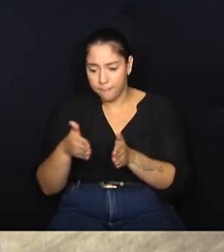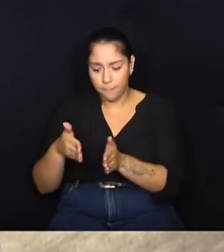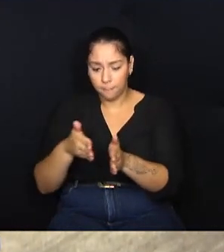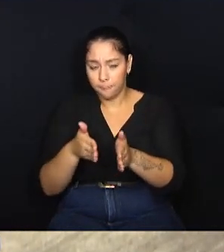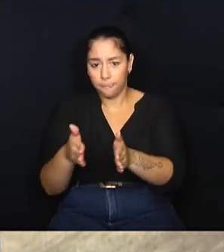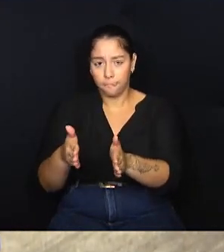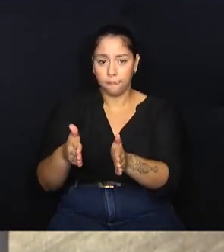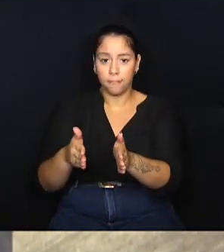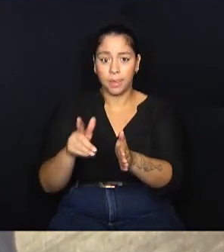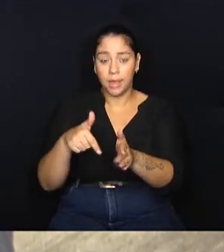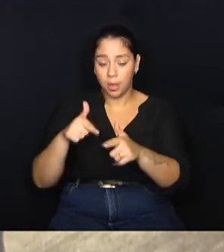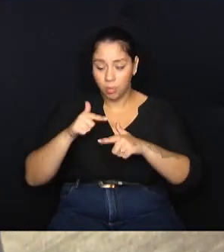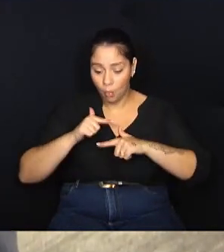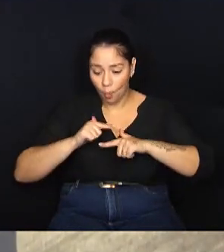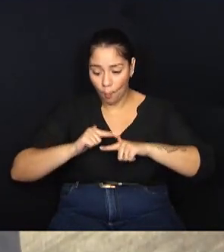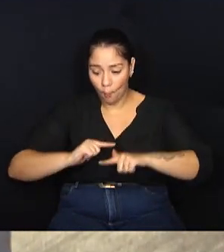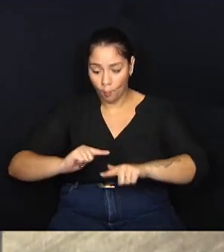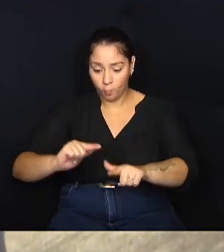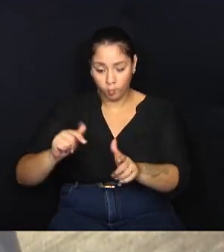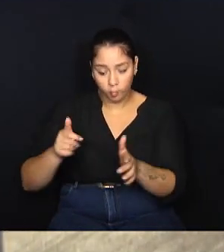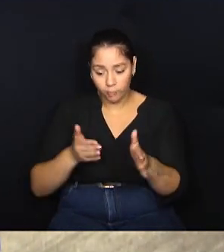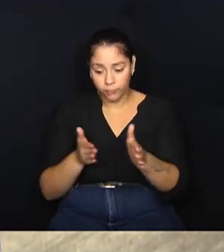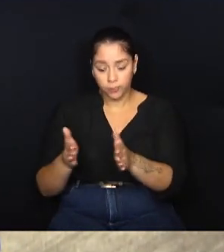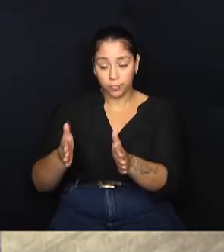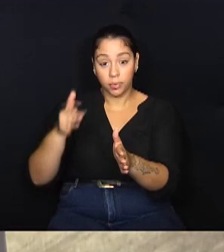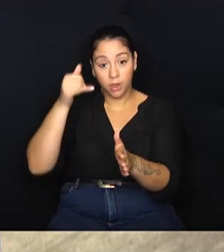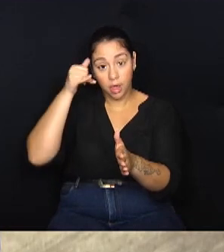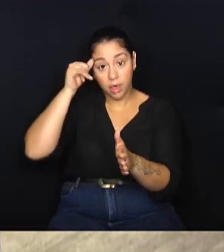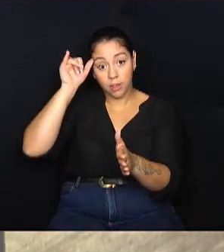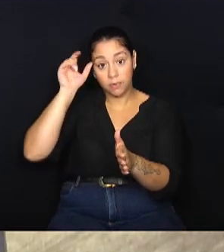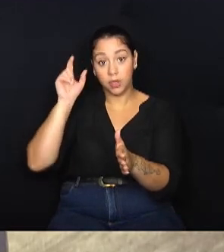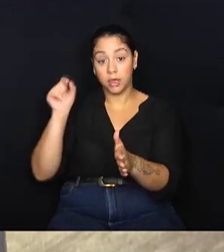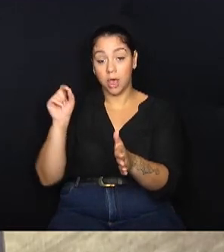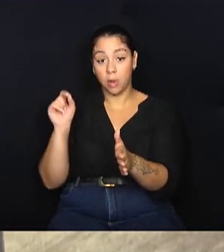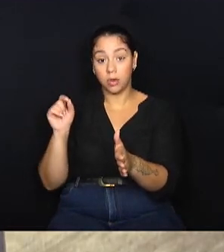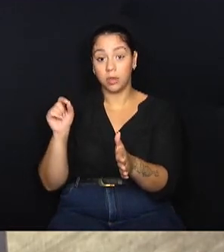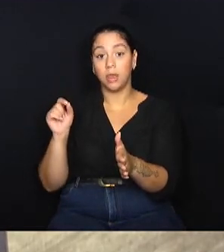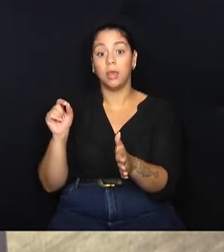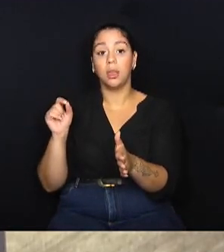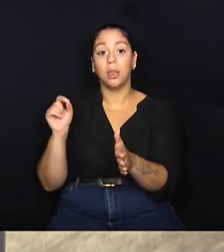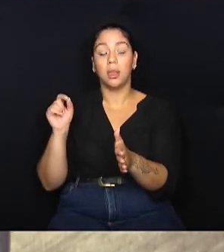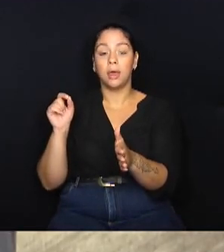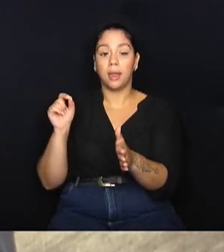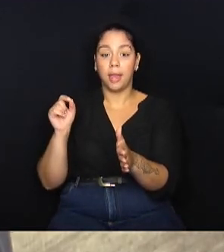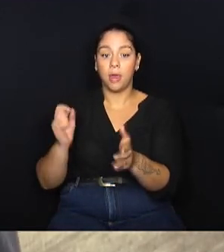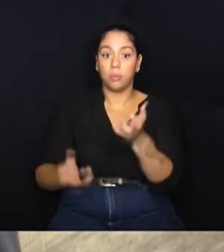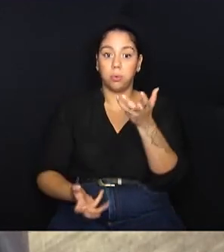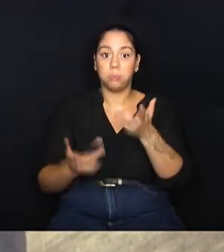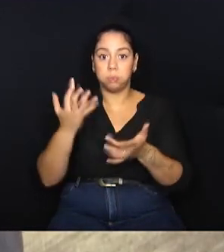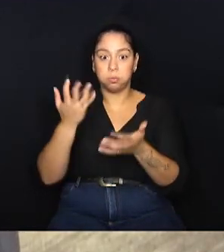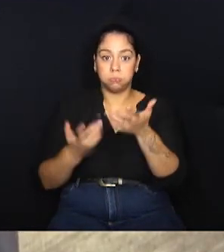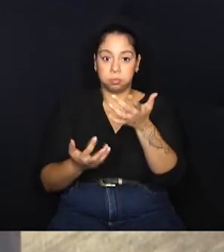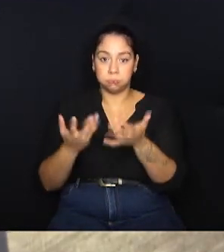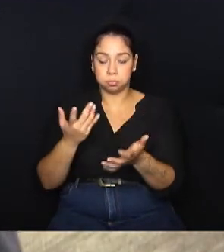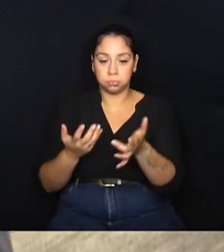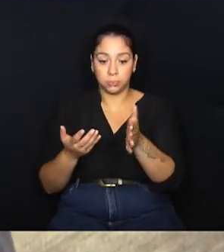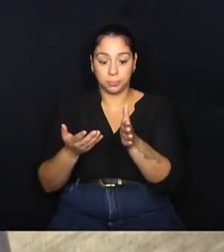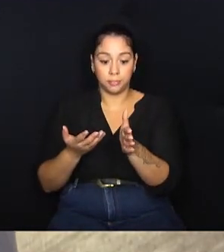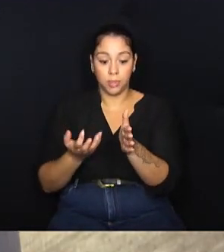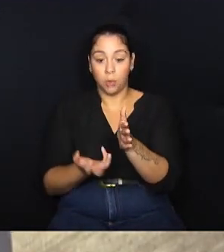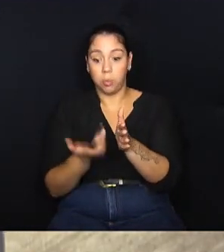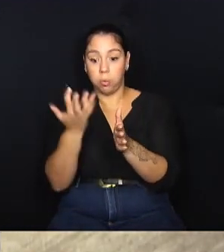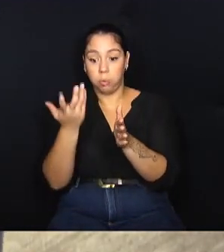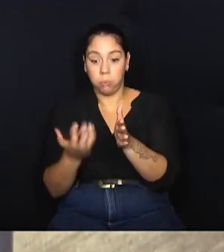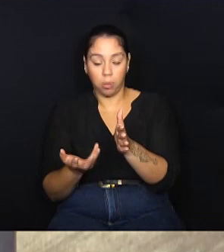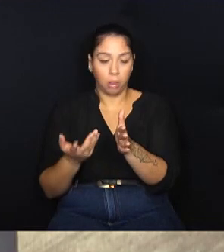caminhos limpos assim, para evitar que chegue um incêndio, por exemplo. Então, nós estamos prevendo essa possibilidade. Aí